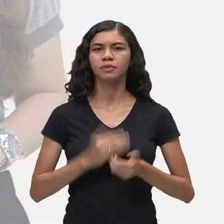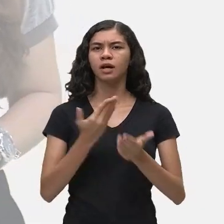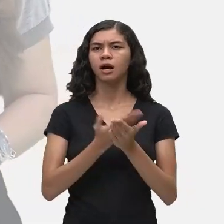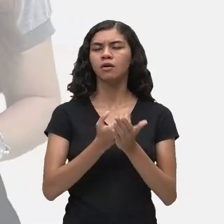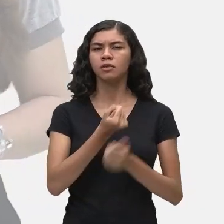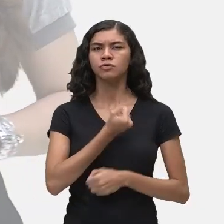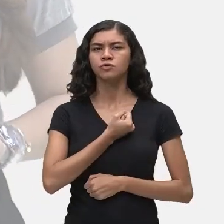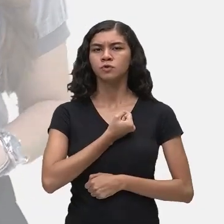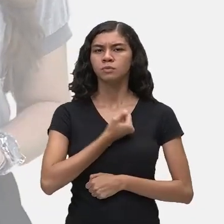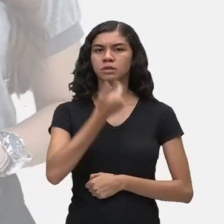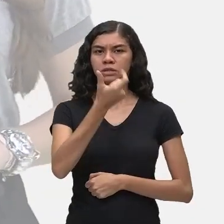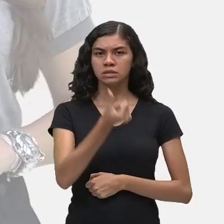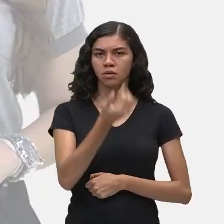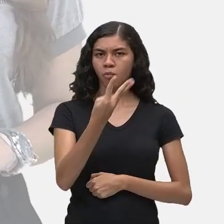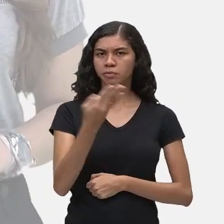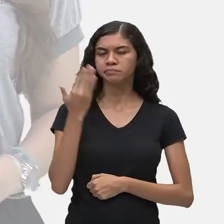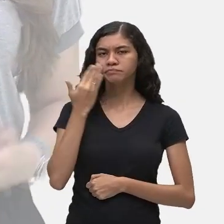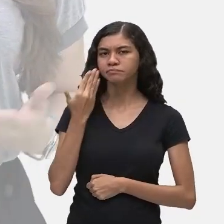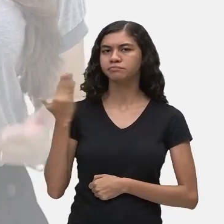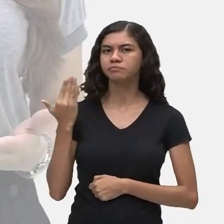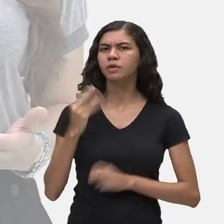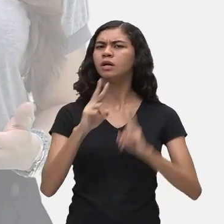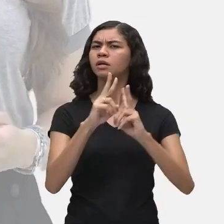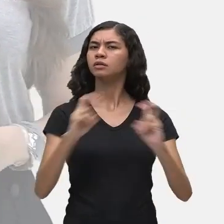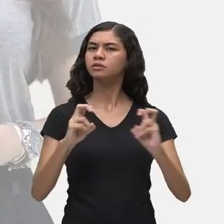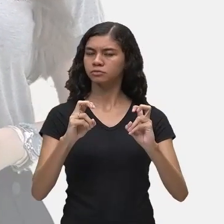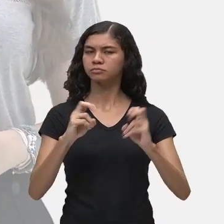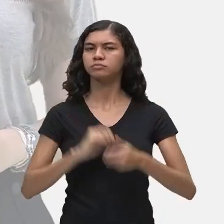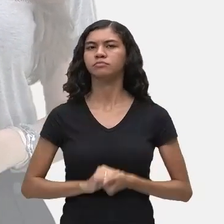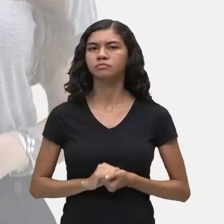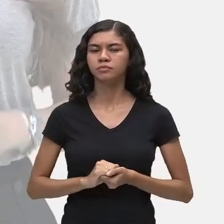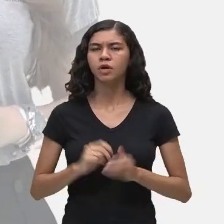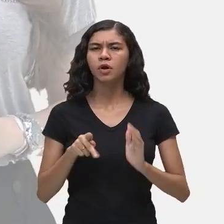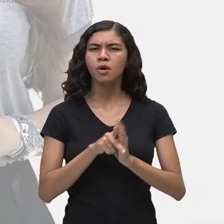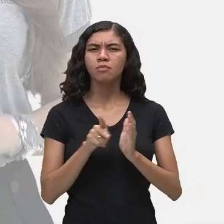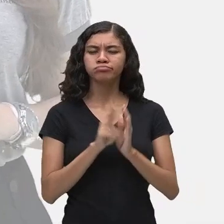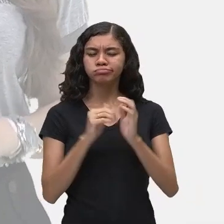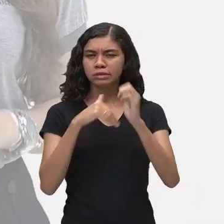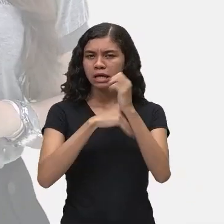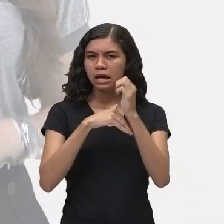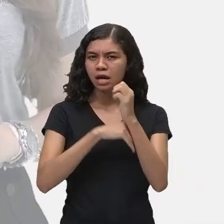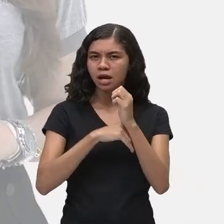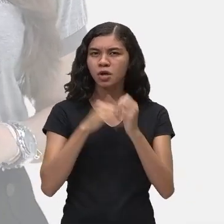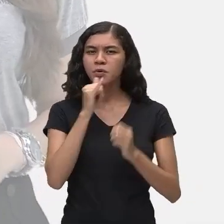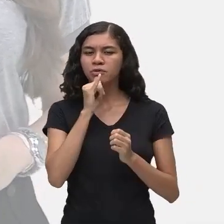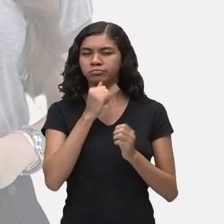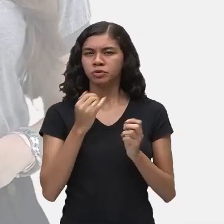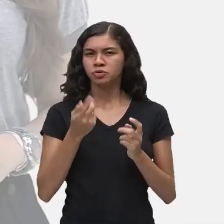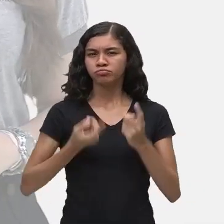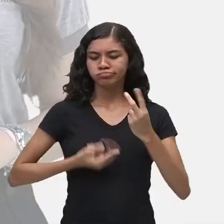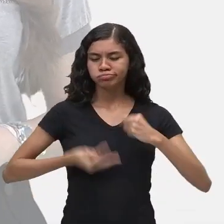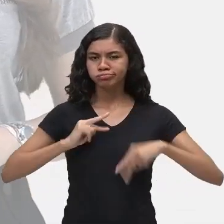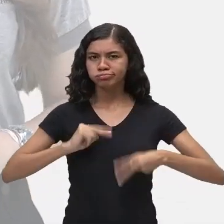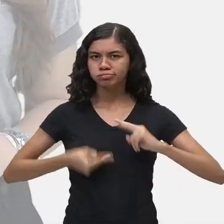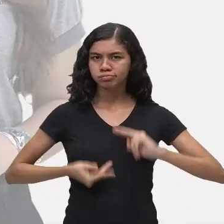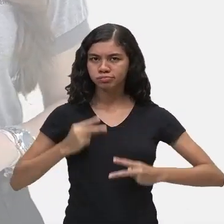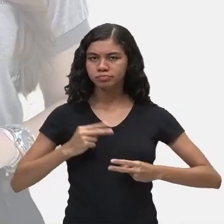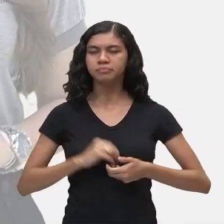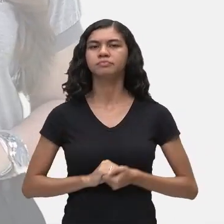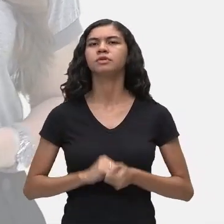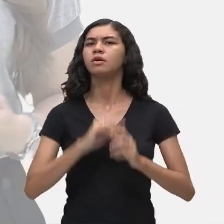número 64 tem por título A Sinfonia Secreta, Dançando com os Hormônios. E o nosso objeto